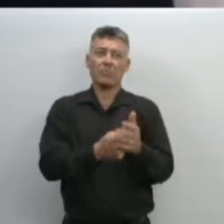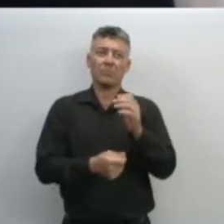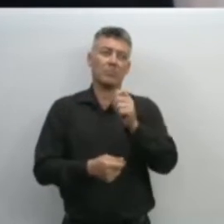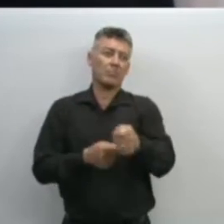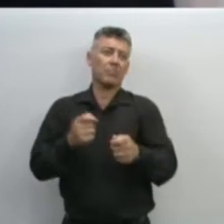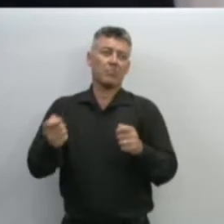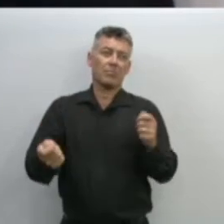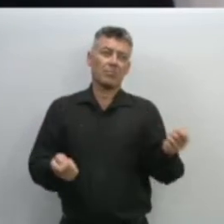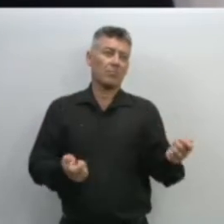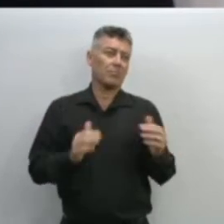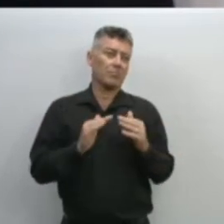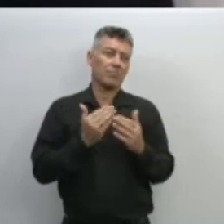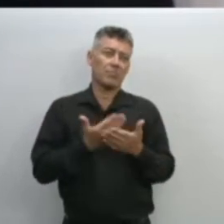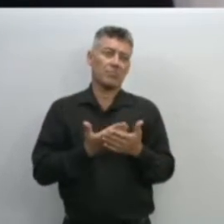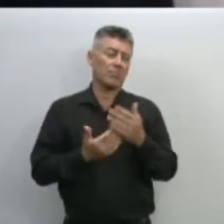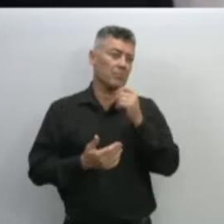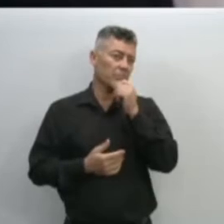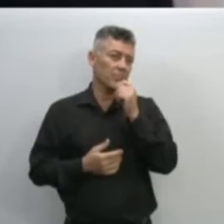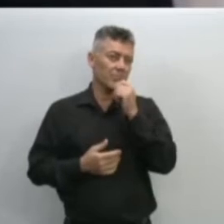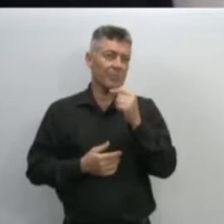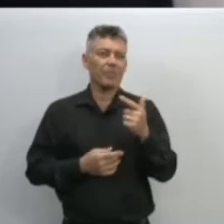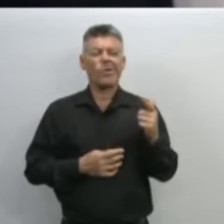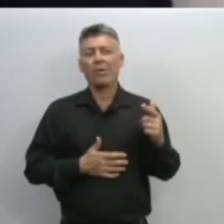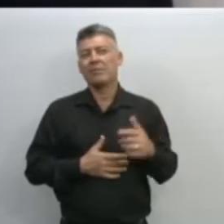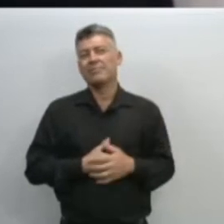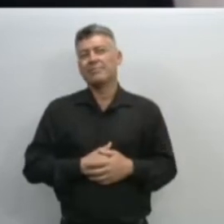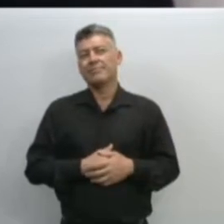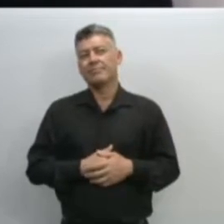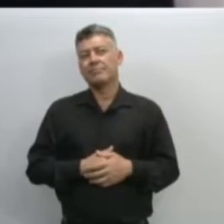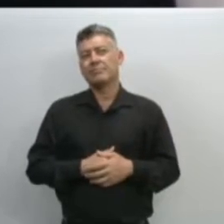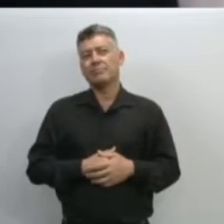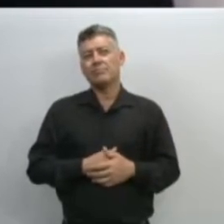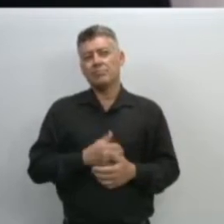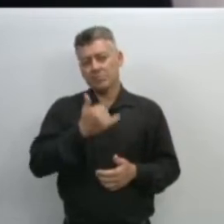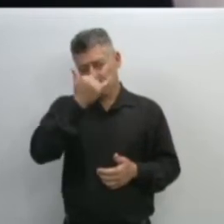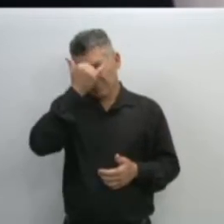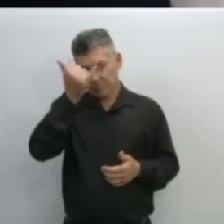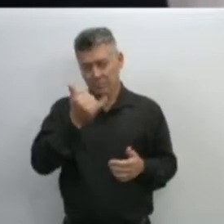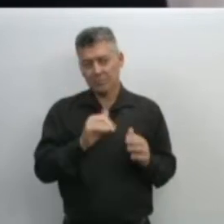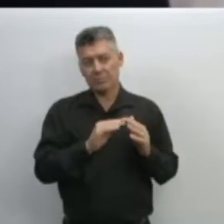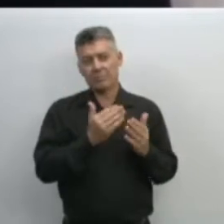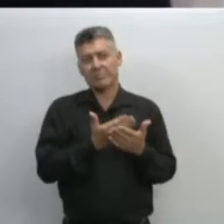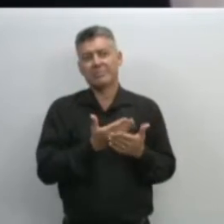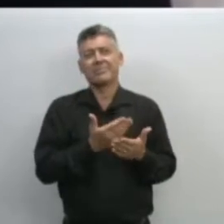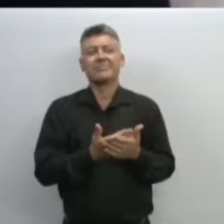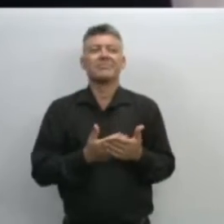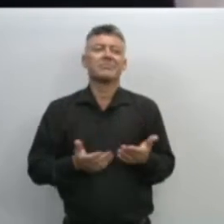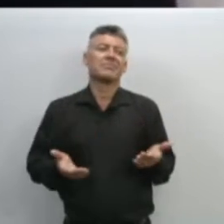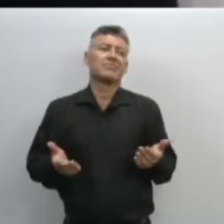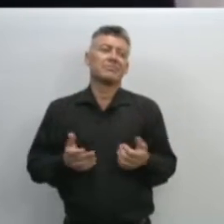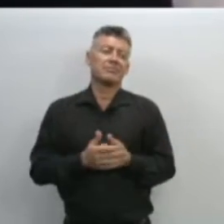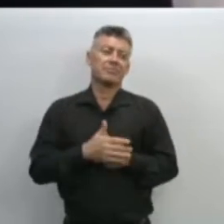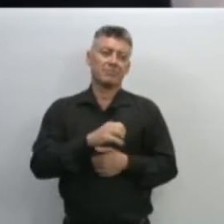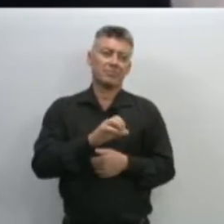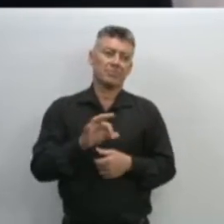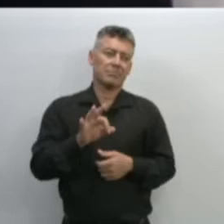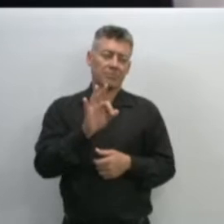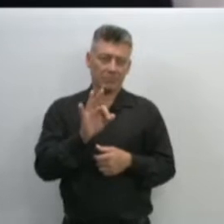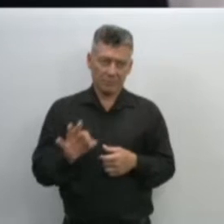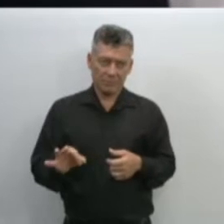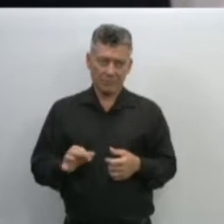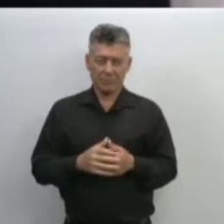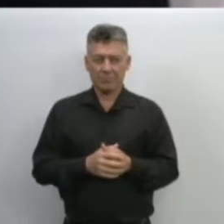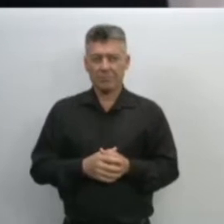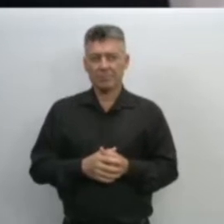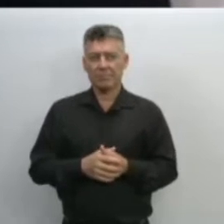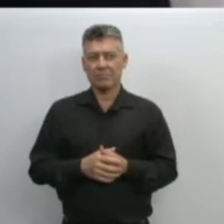gerado muita frustração. É, viu, Júlia? Muita frustração nas escolas, né? É 90% do dinheiro, repito,